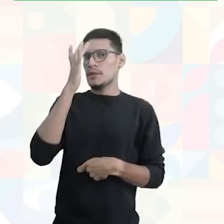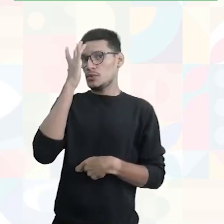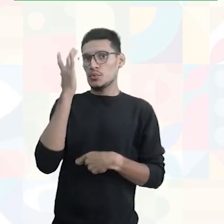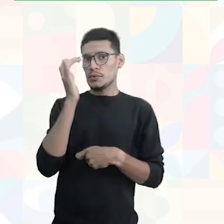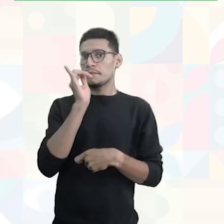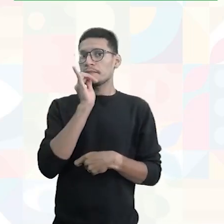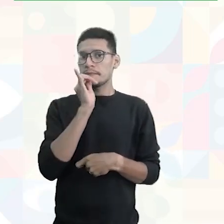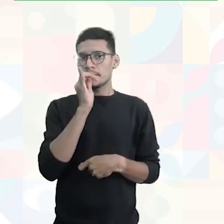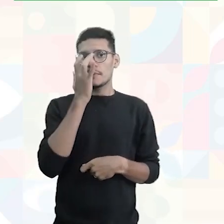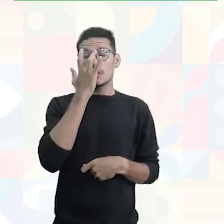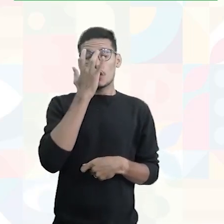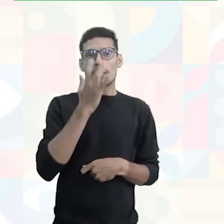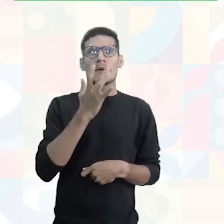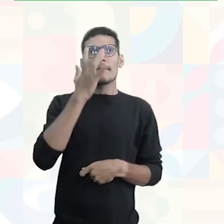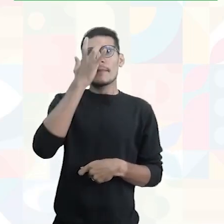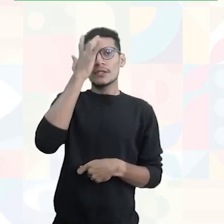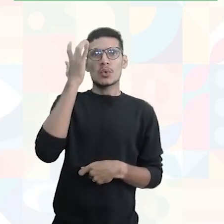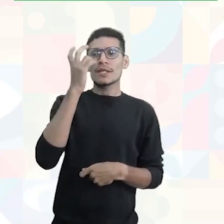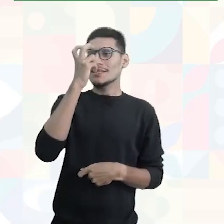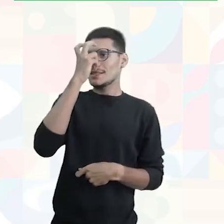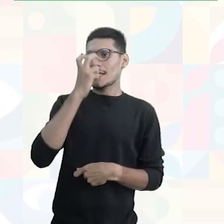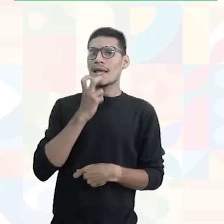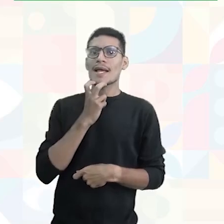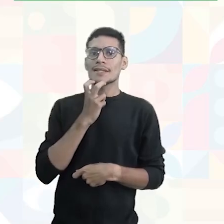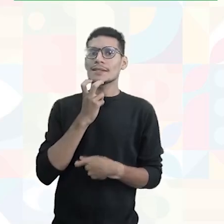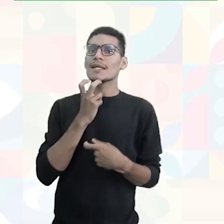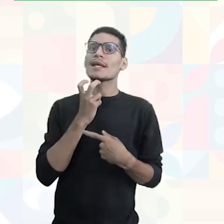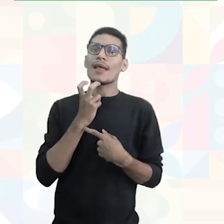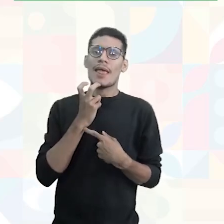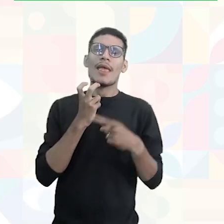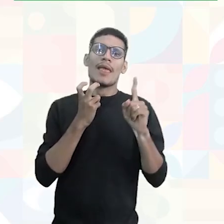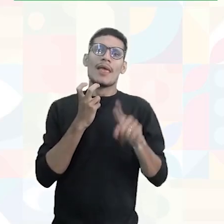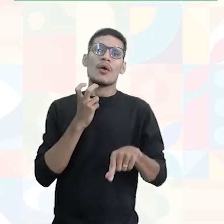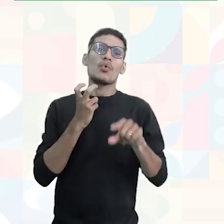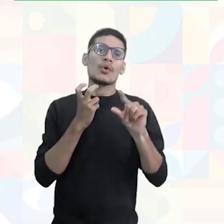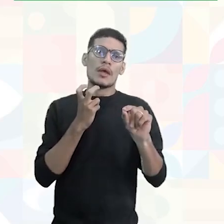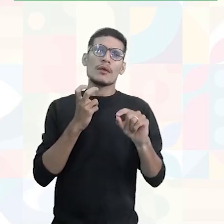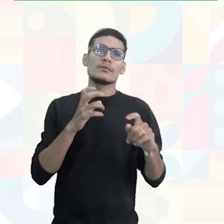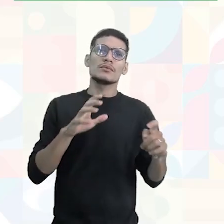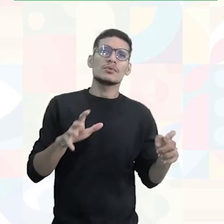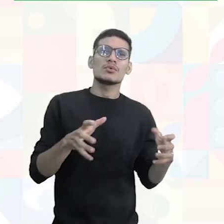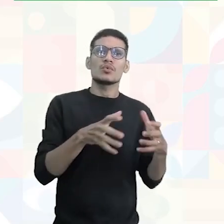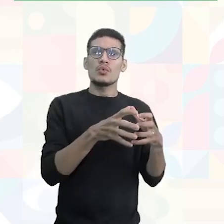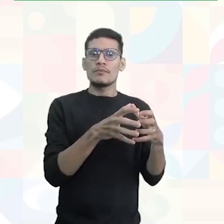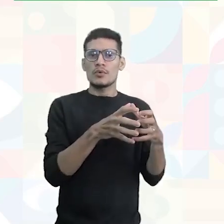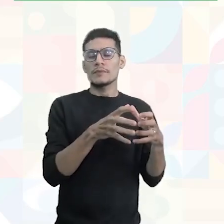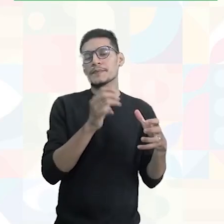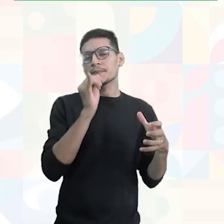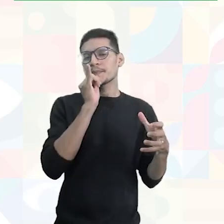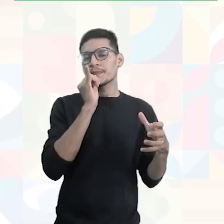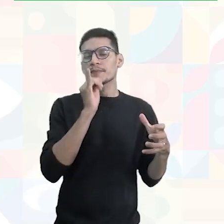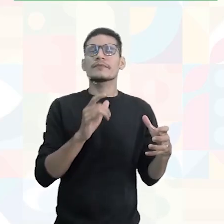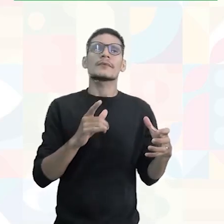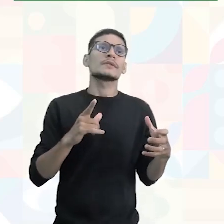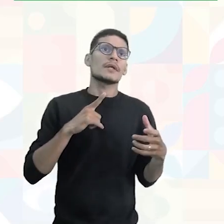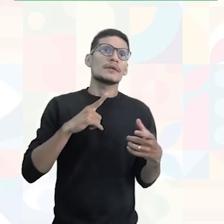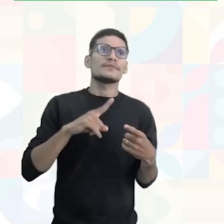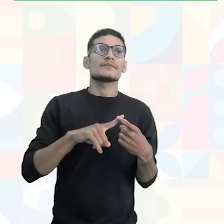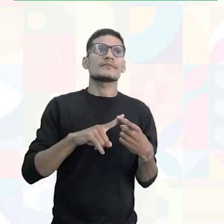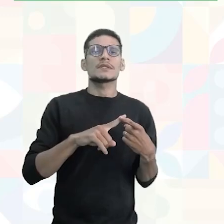exemplo, as pessoas cegas, elas são categorizadas em grupos. A gente tem